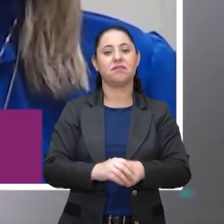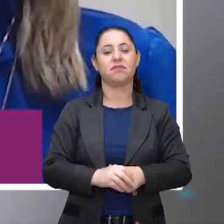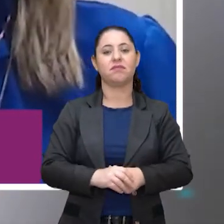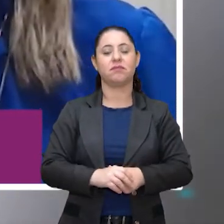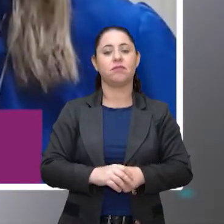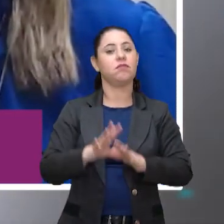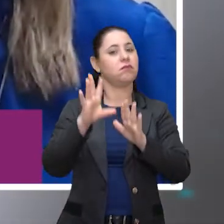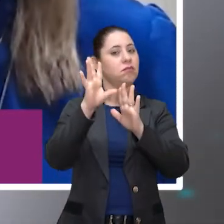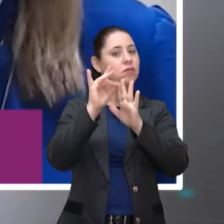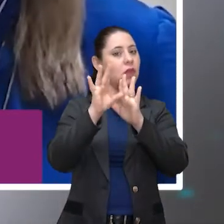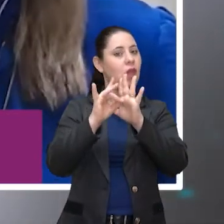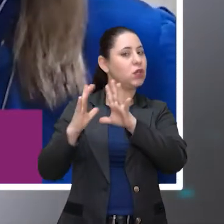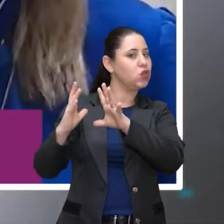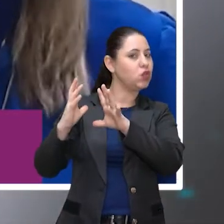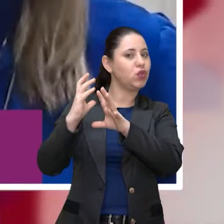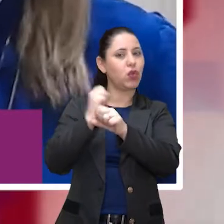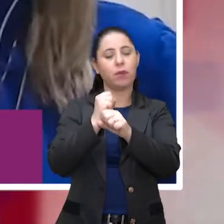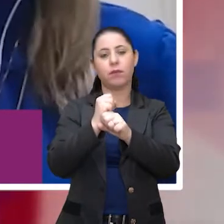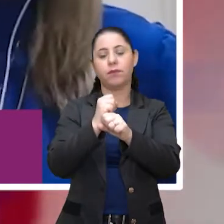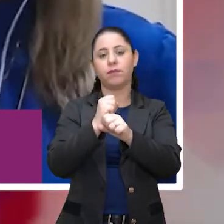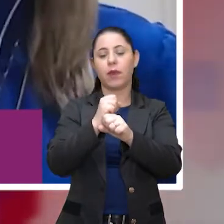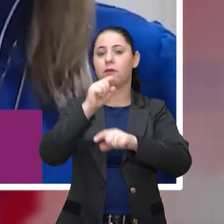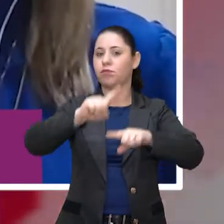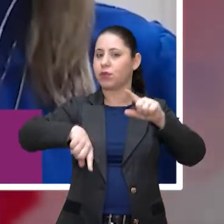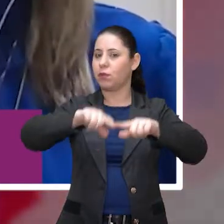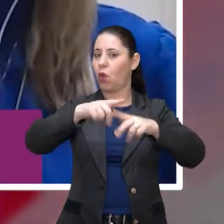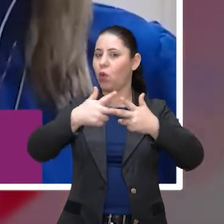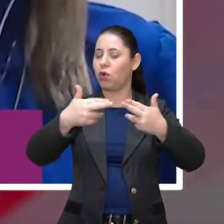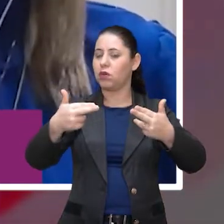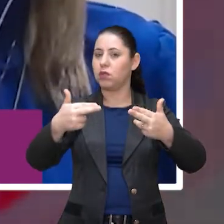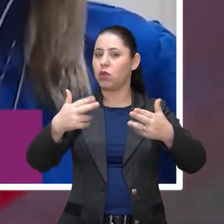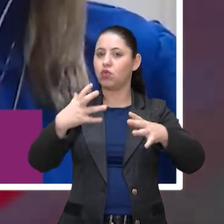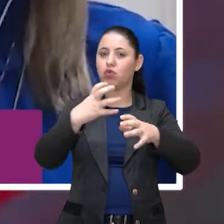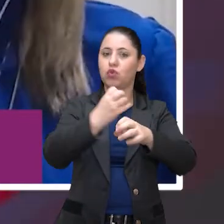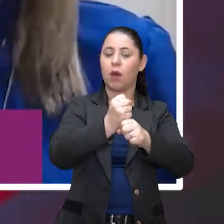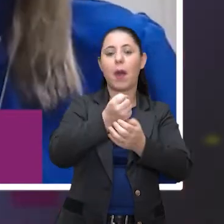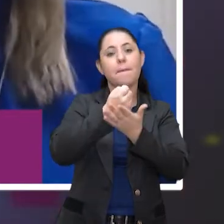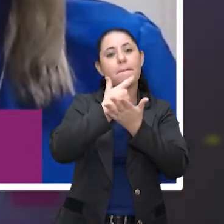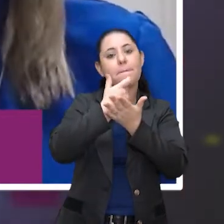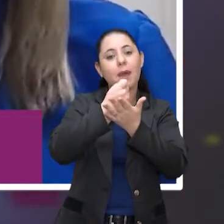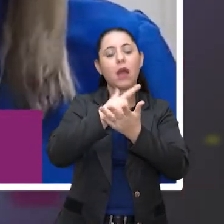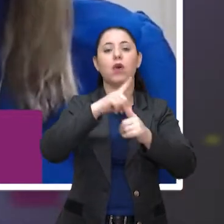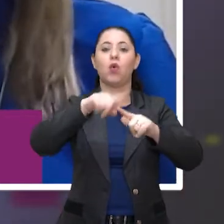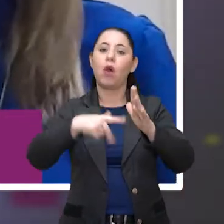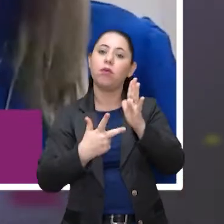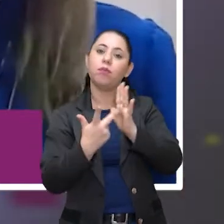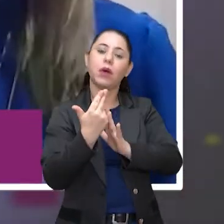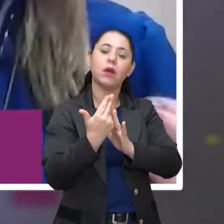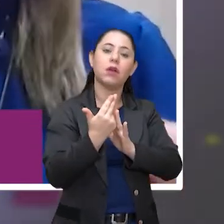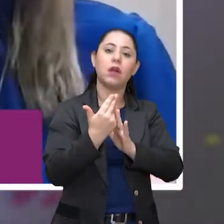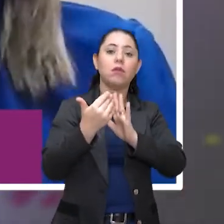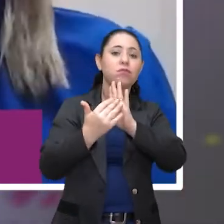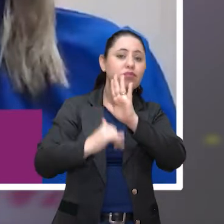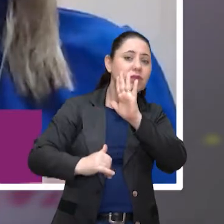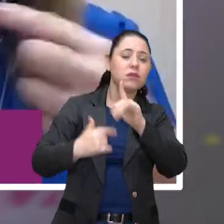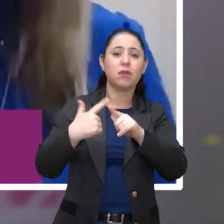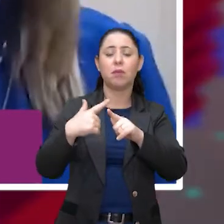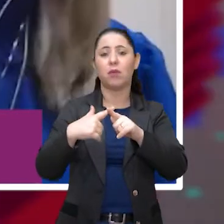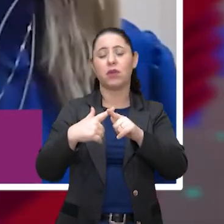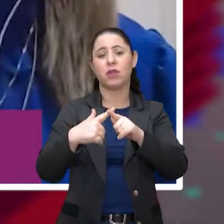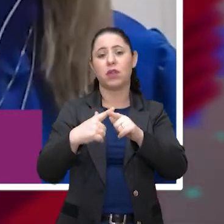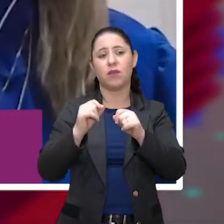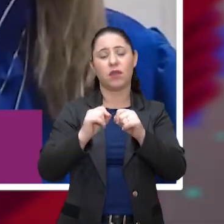elementos somatórios ao tratamento médico, ao tratamento clínico, né? Então, só soma, não se subtrai, porque mexe